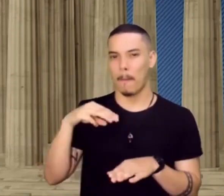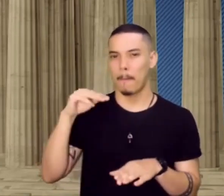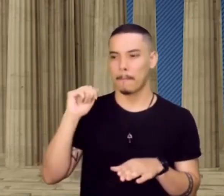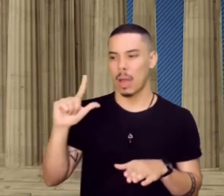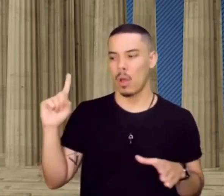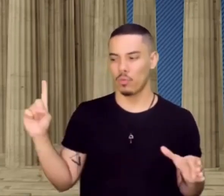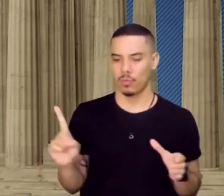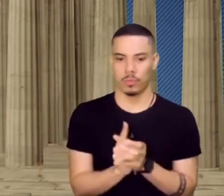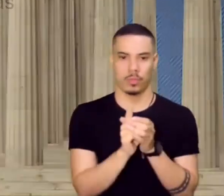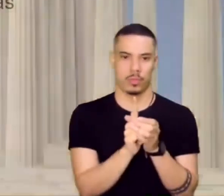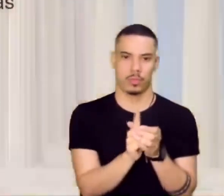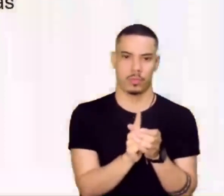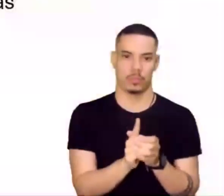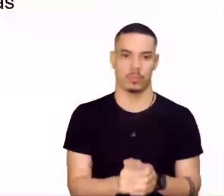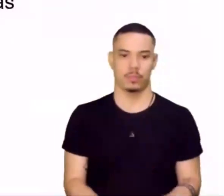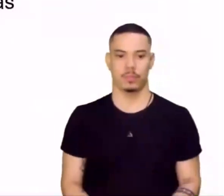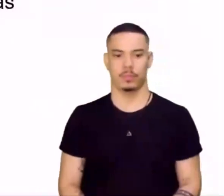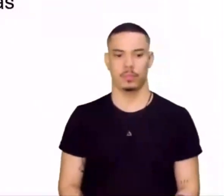ok? Voltando aí.